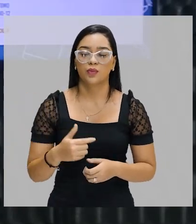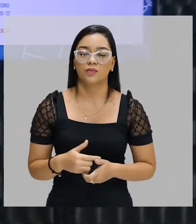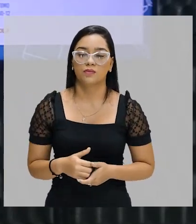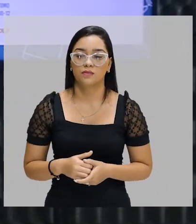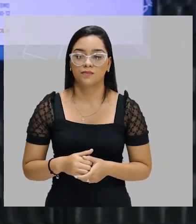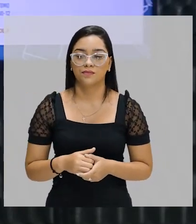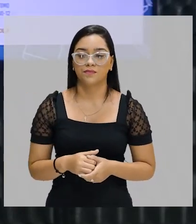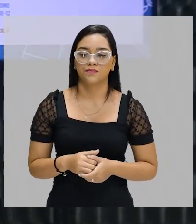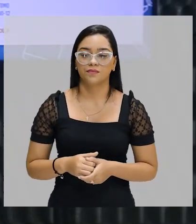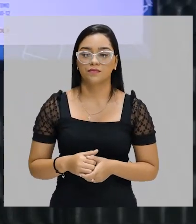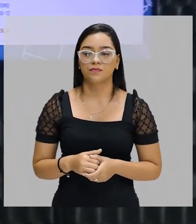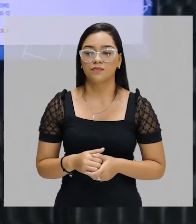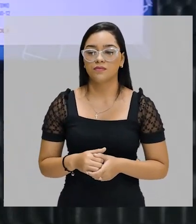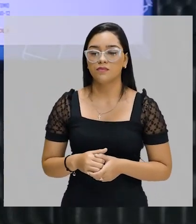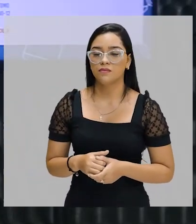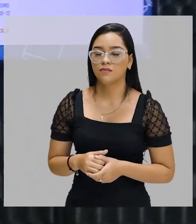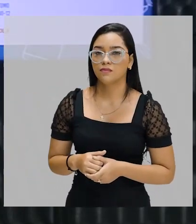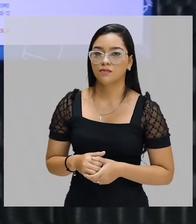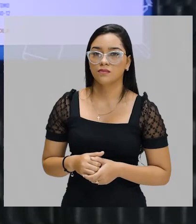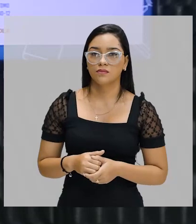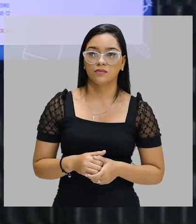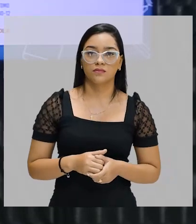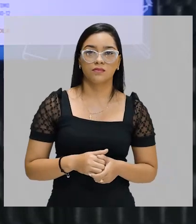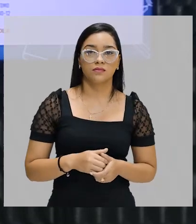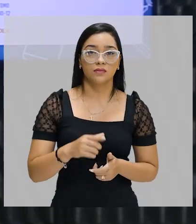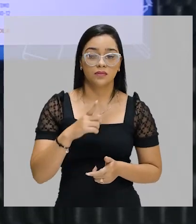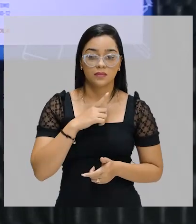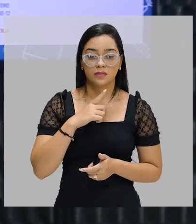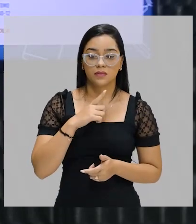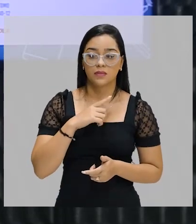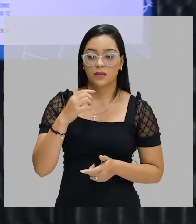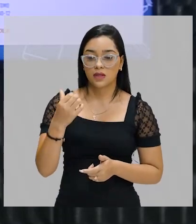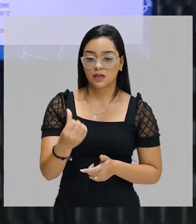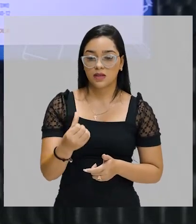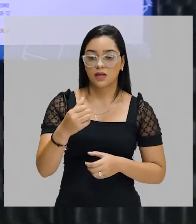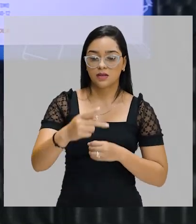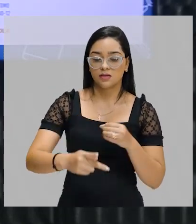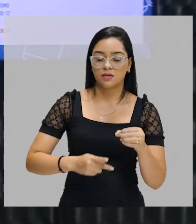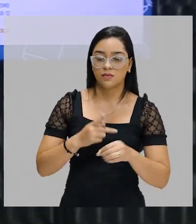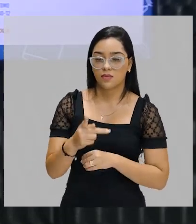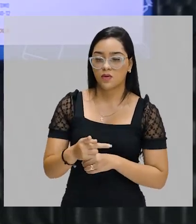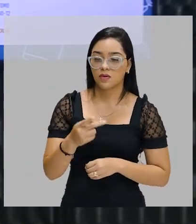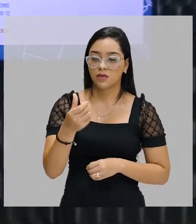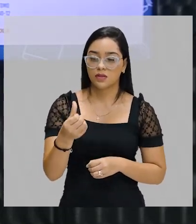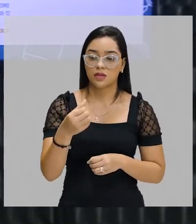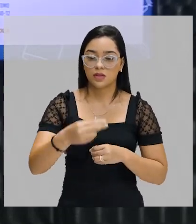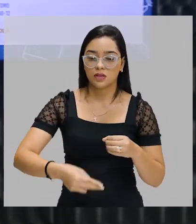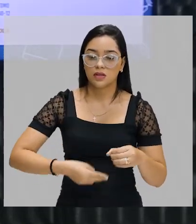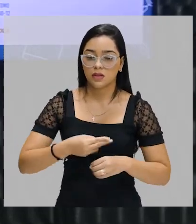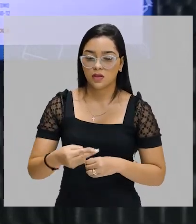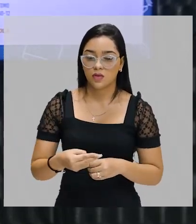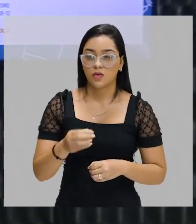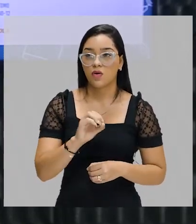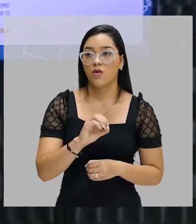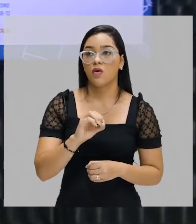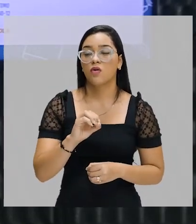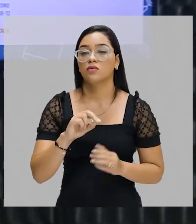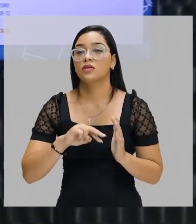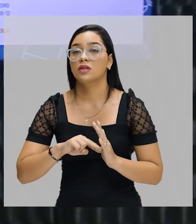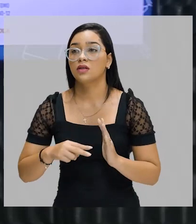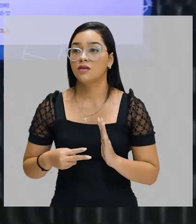natural do carbono mais abundante, certo? Que possui 6 prótons, 6 nêutrons, certo? Ou